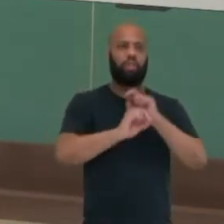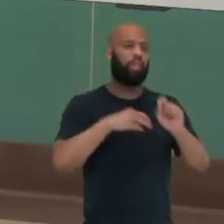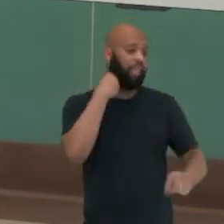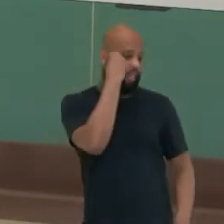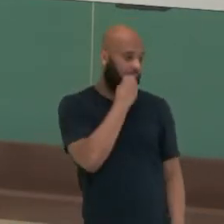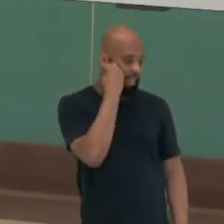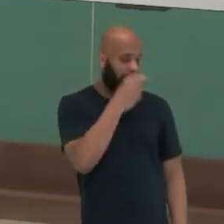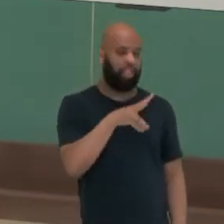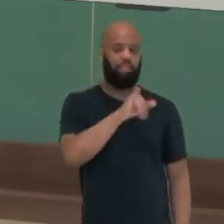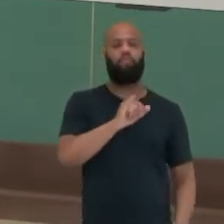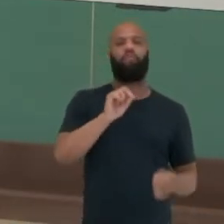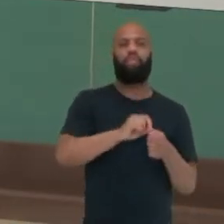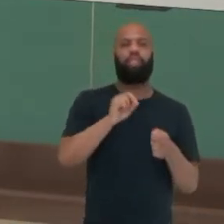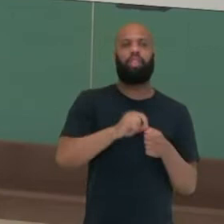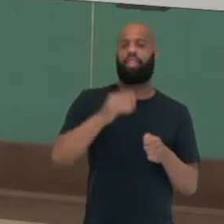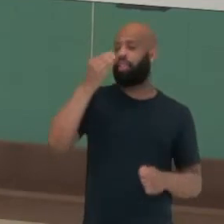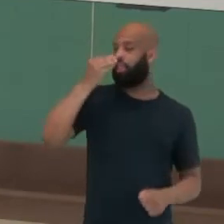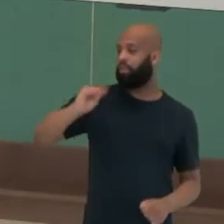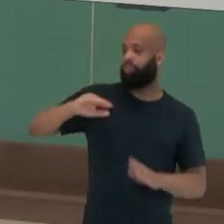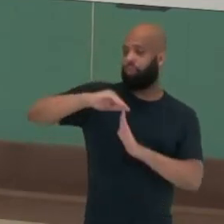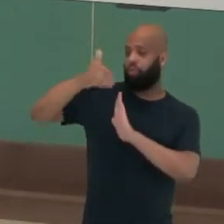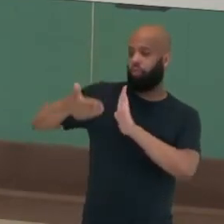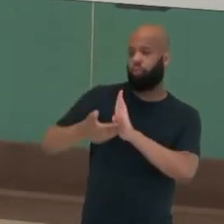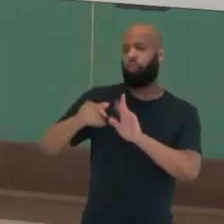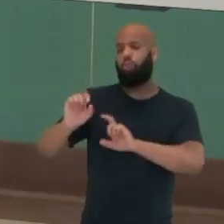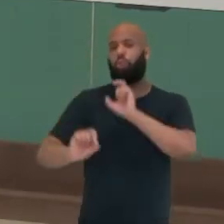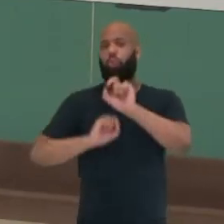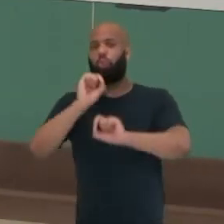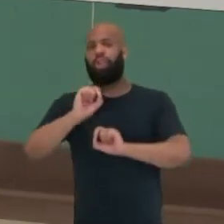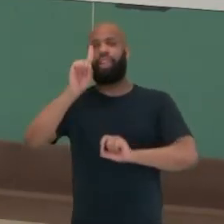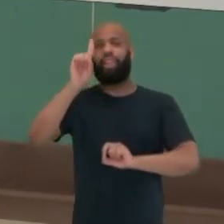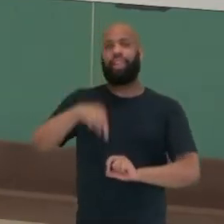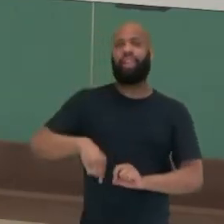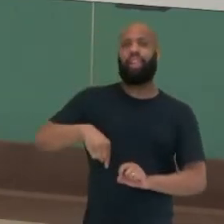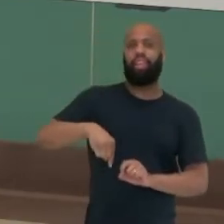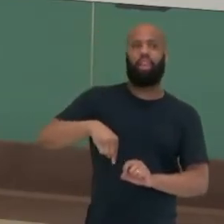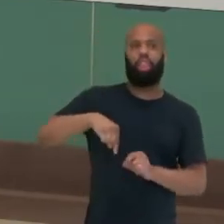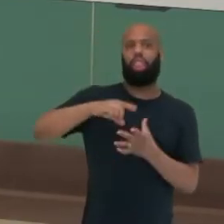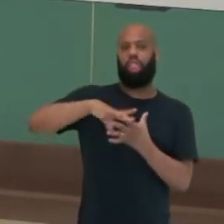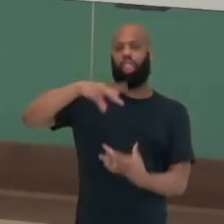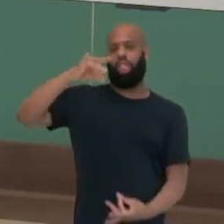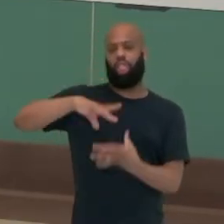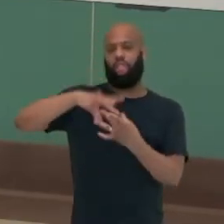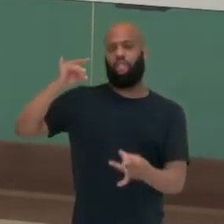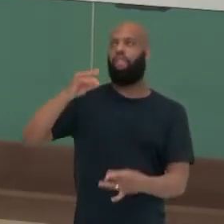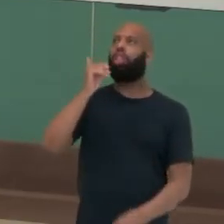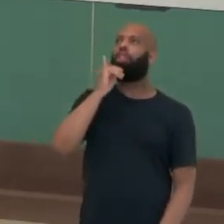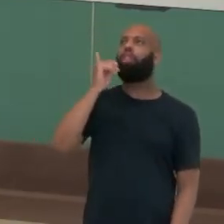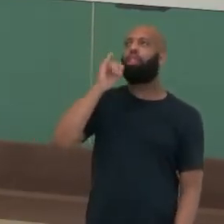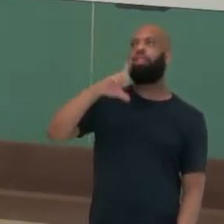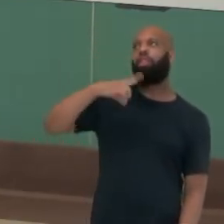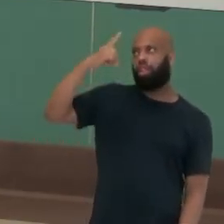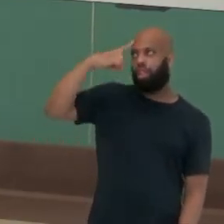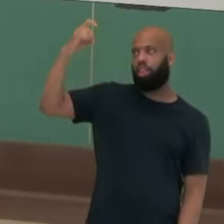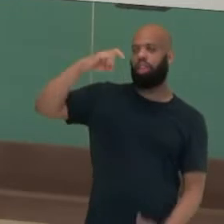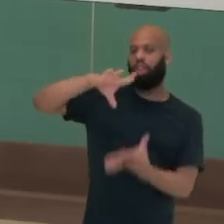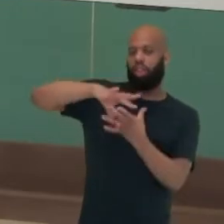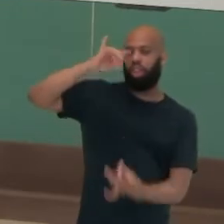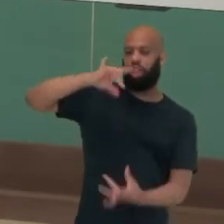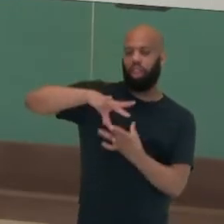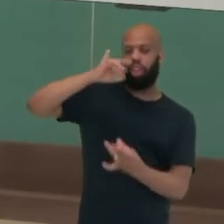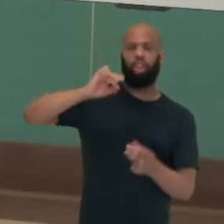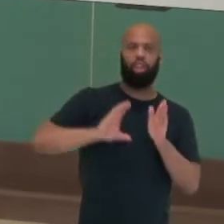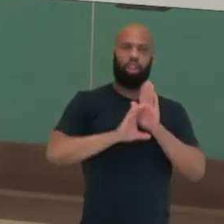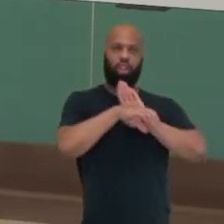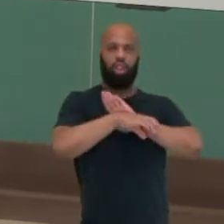proporcionam, desprezando tudo aquilo que é ser imaterial, ideias abstratas, conceitos